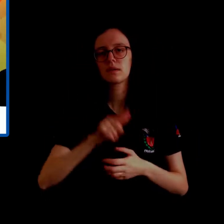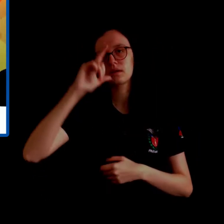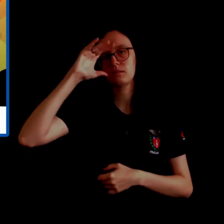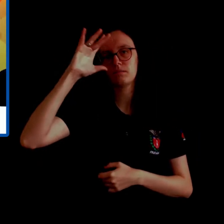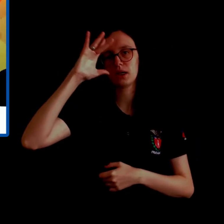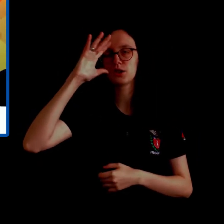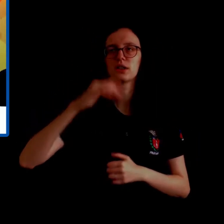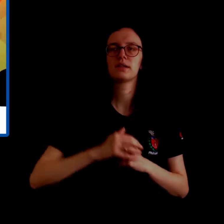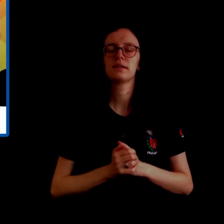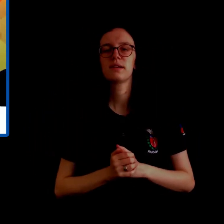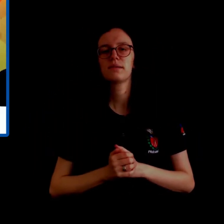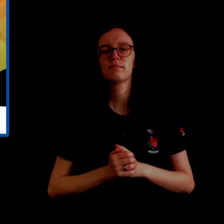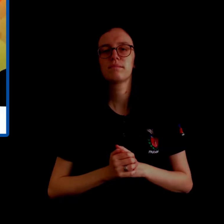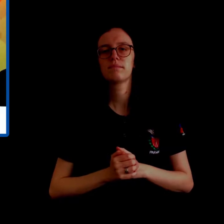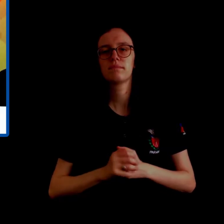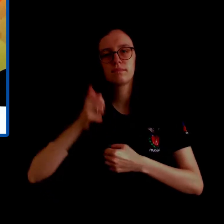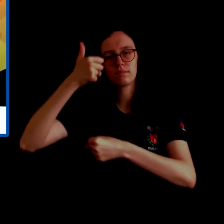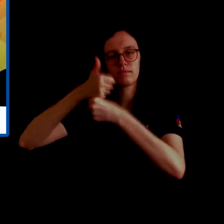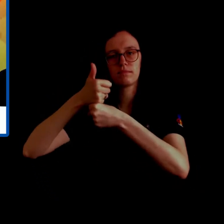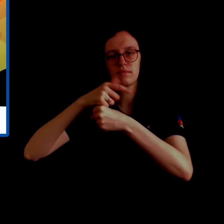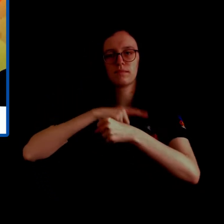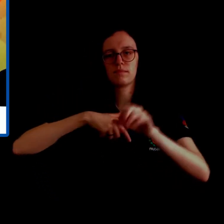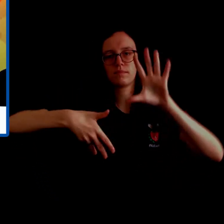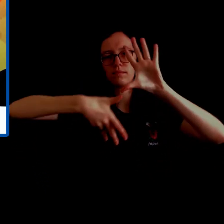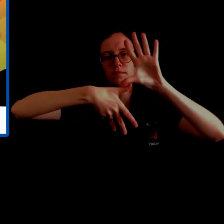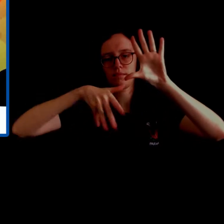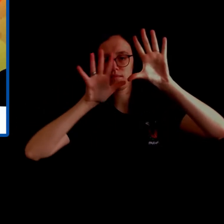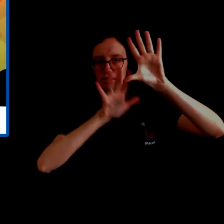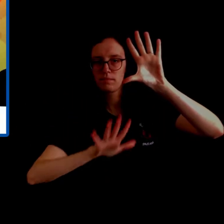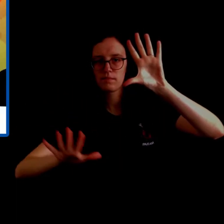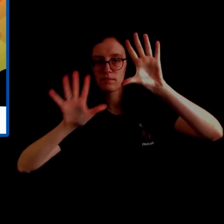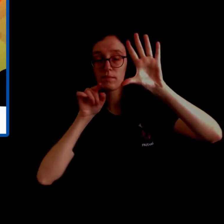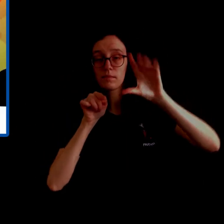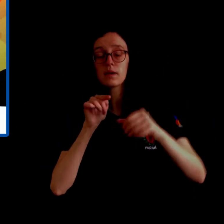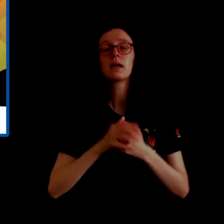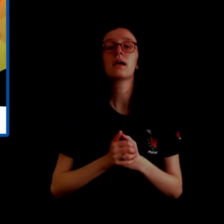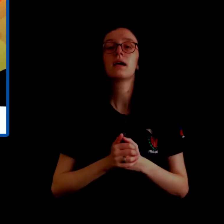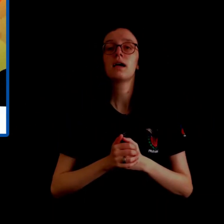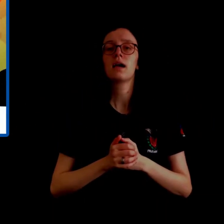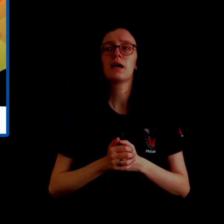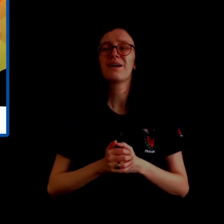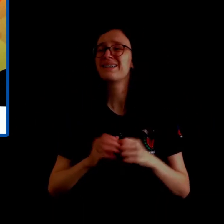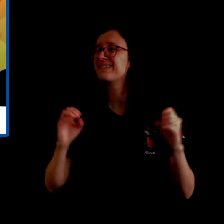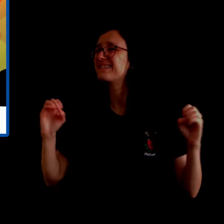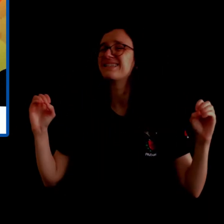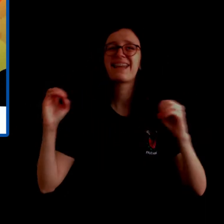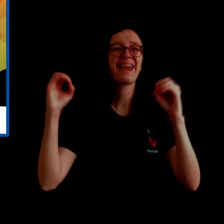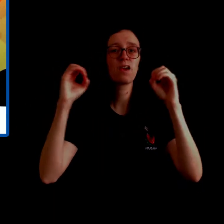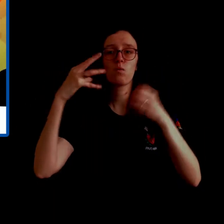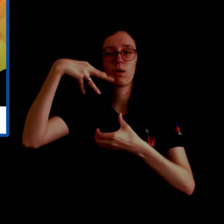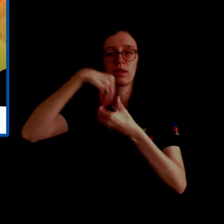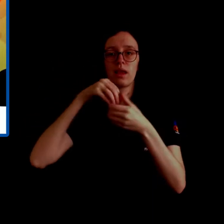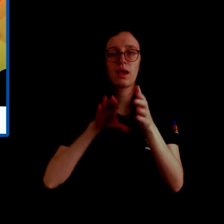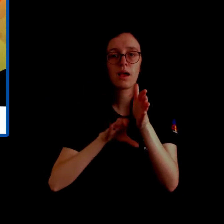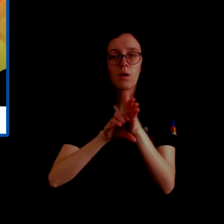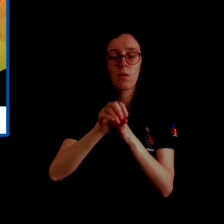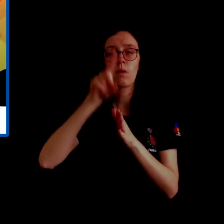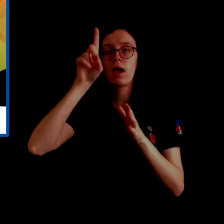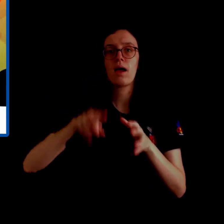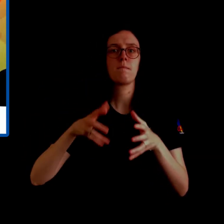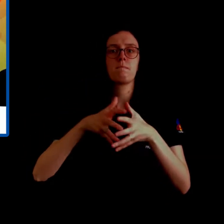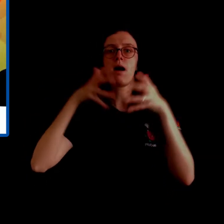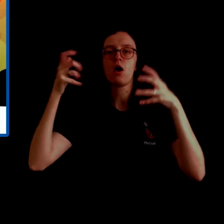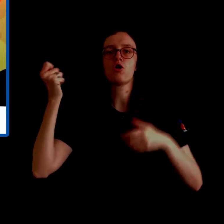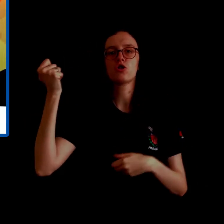diretor da América Latina da Google, ele diz que nenhuma operação dentro da Google foi tão grande